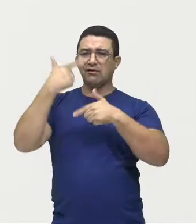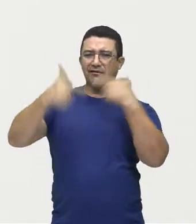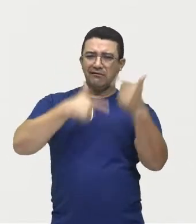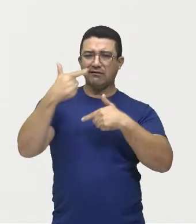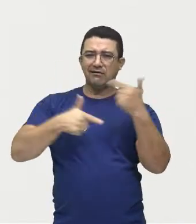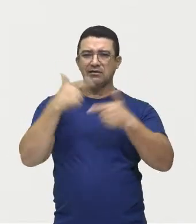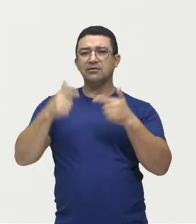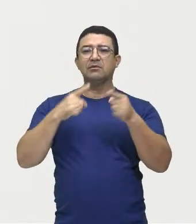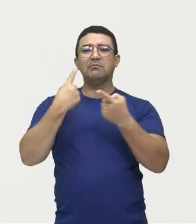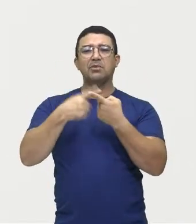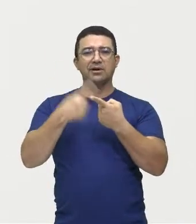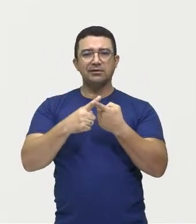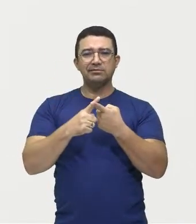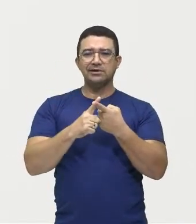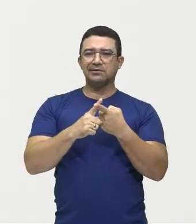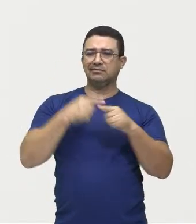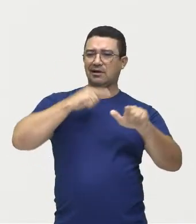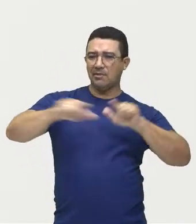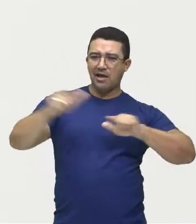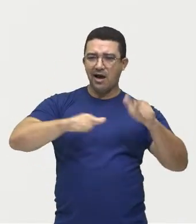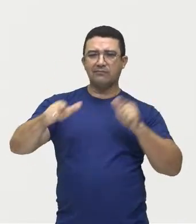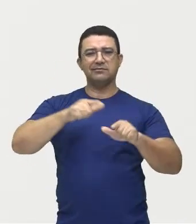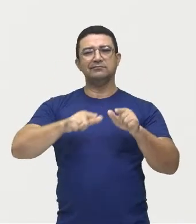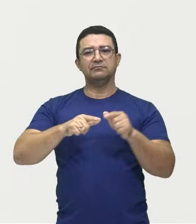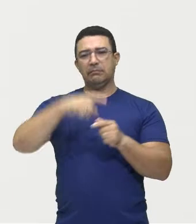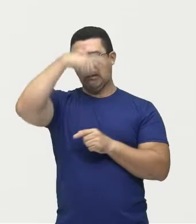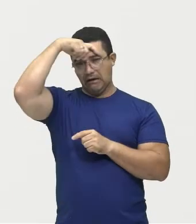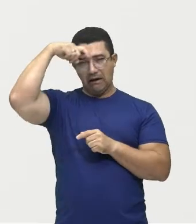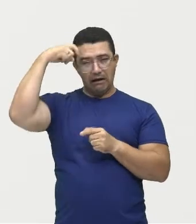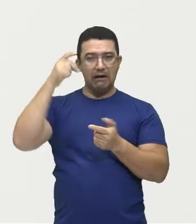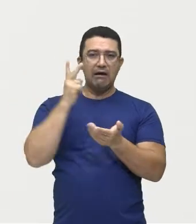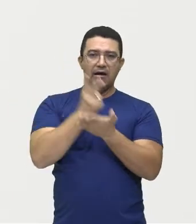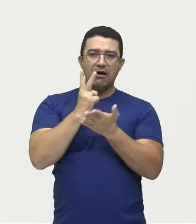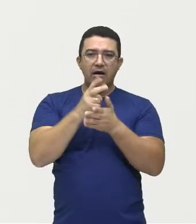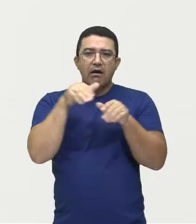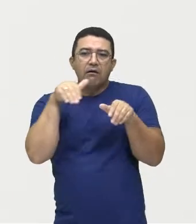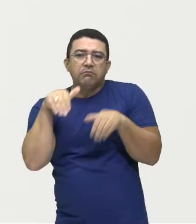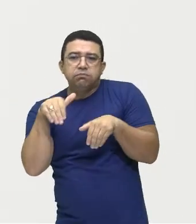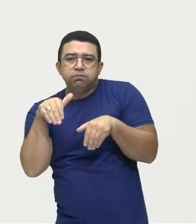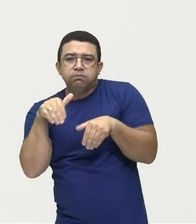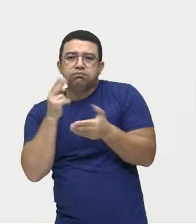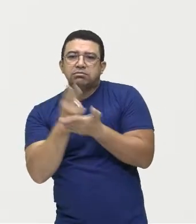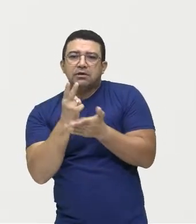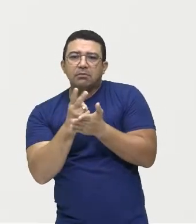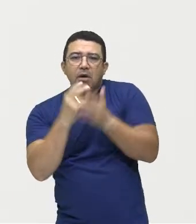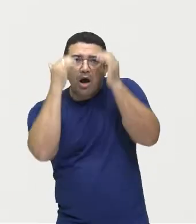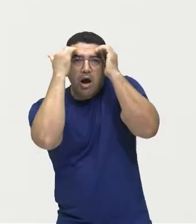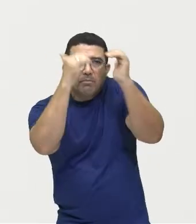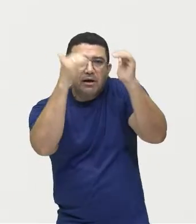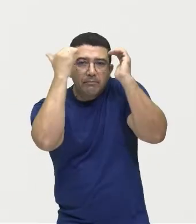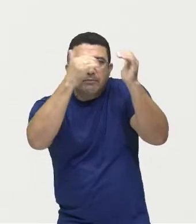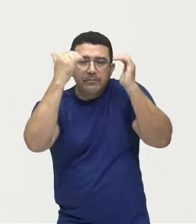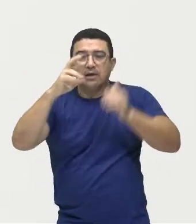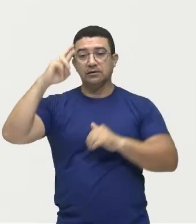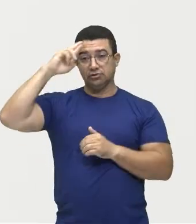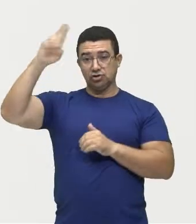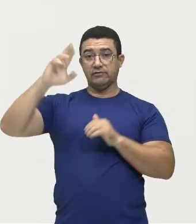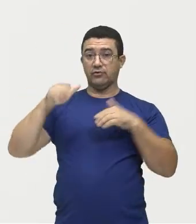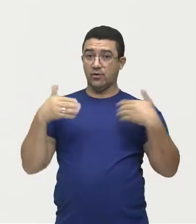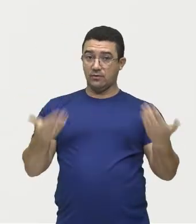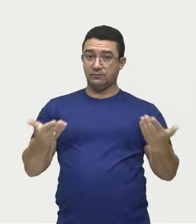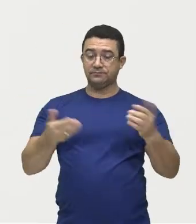grandes proprietários de terra. Será que era uma relação de submissão ou era uma relação de escravidão, galerinha? Letra